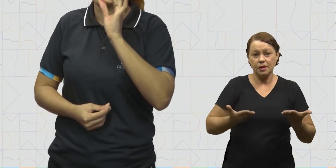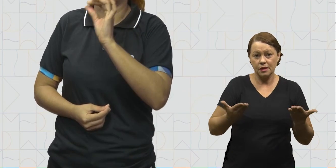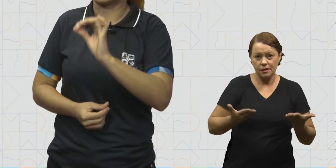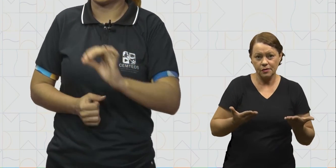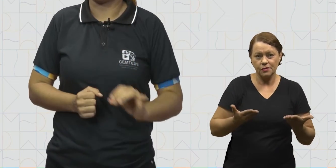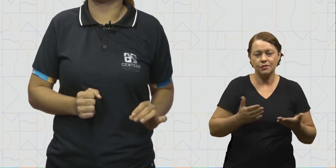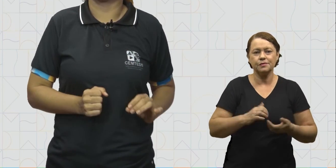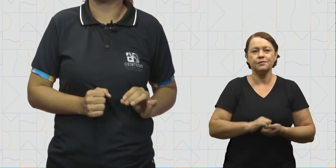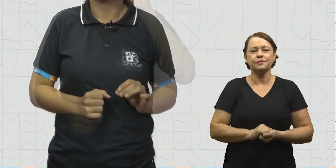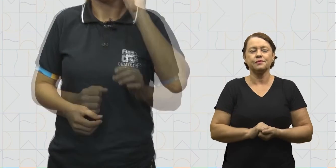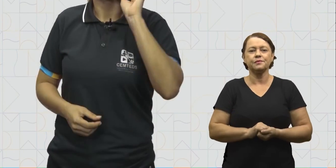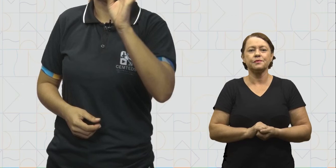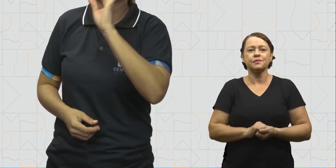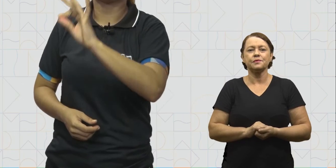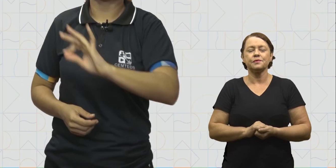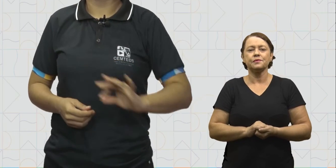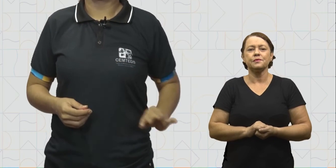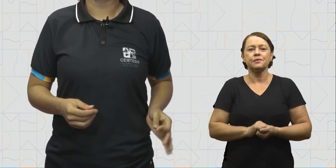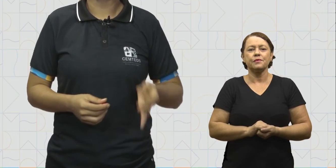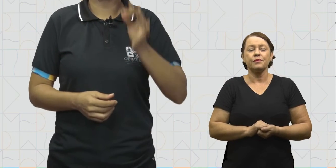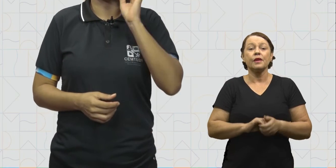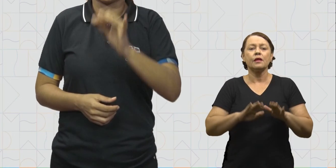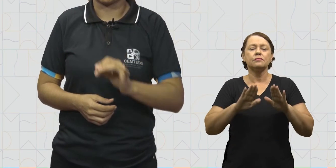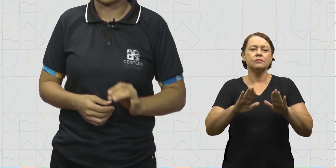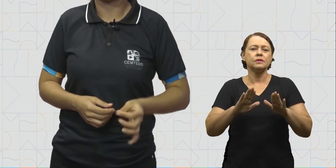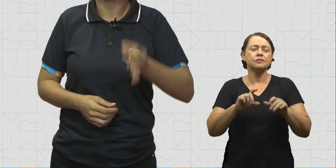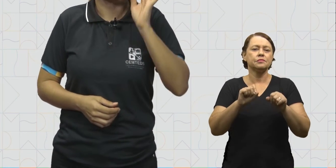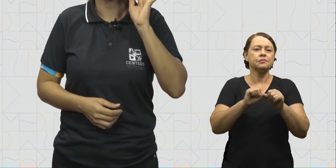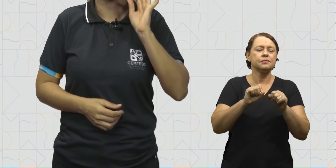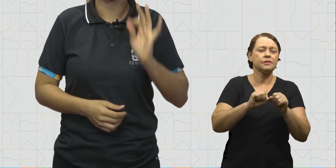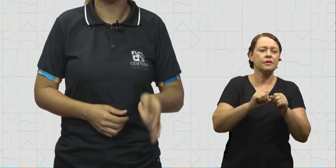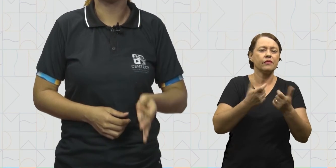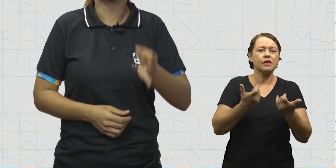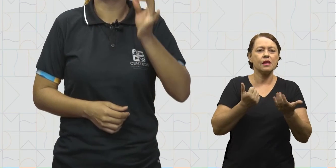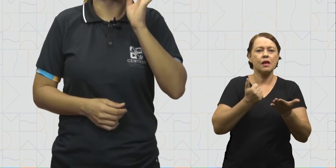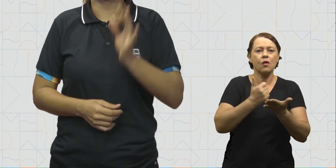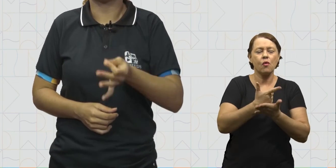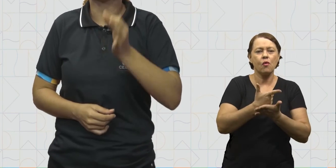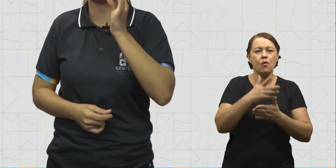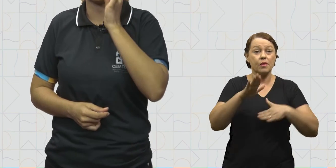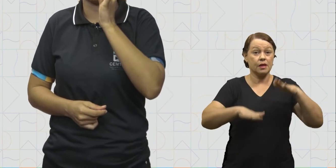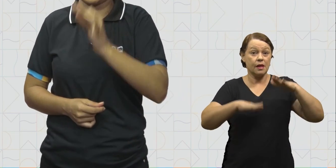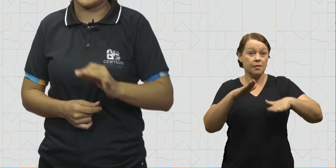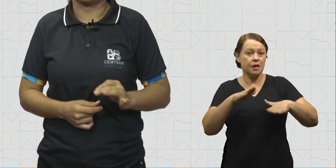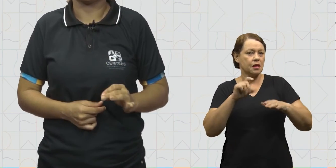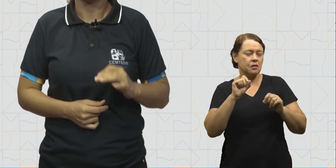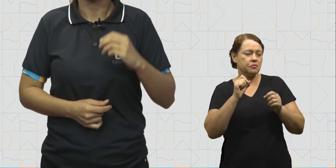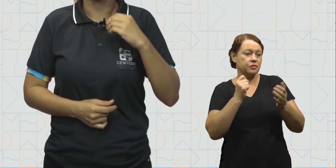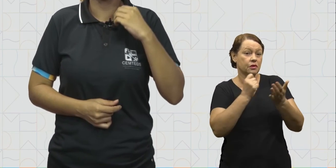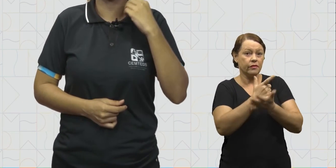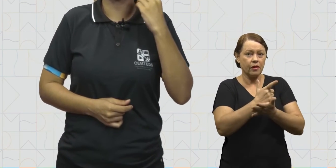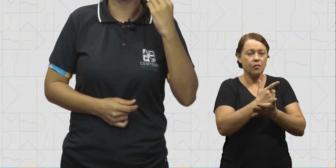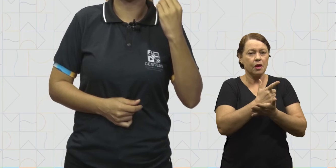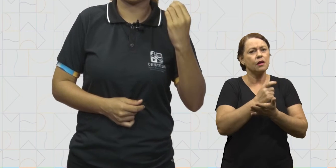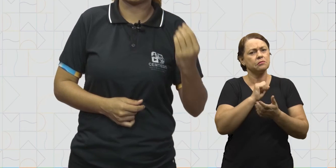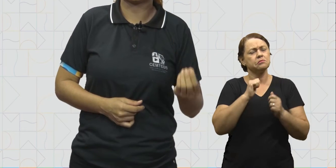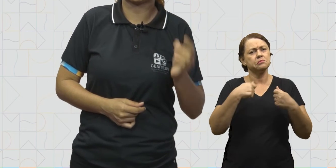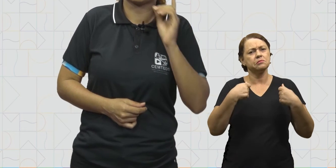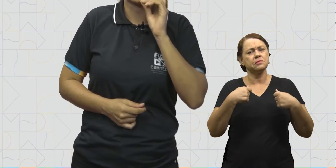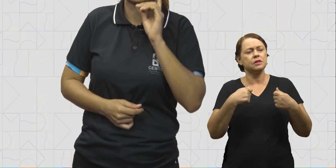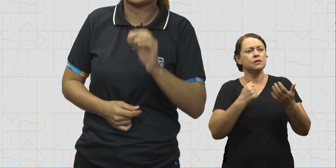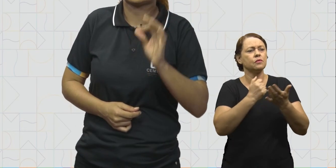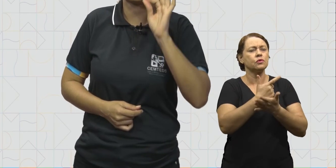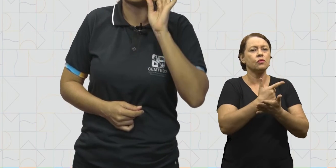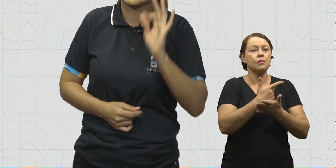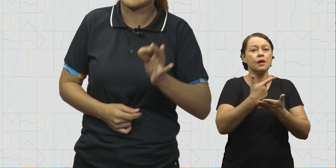citado em nossa aula. Para fazermos compras, dependendo do que for ser comprado, compramos coisas